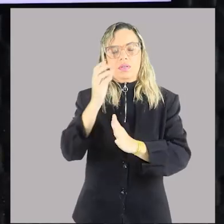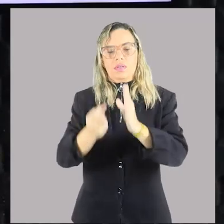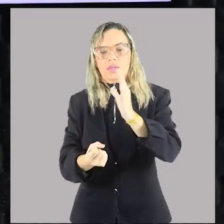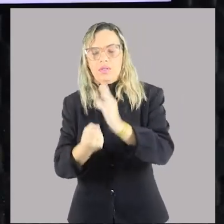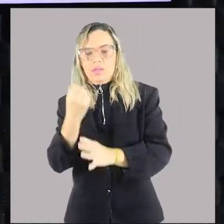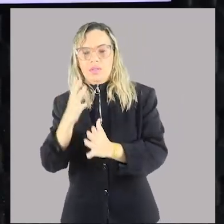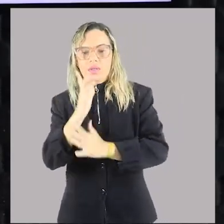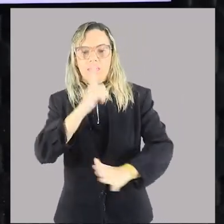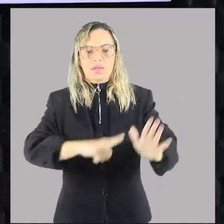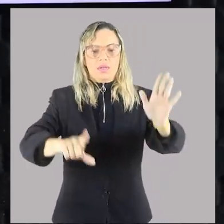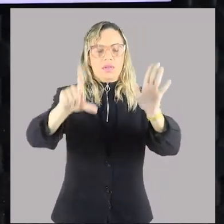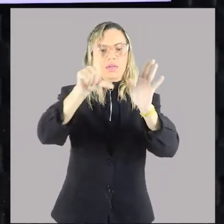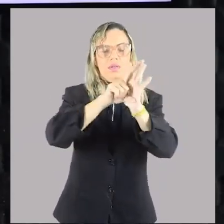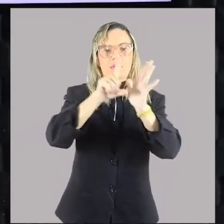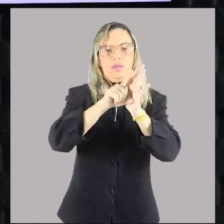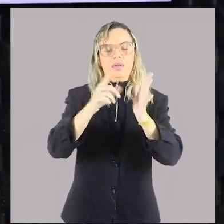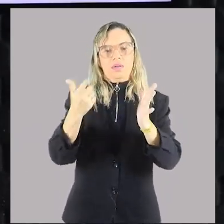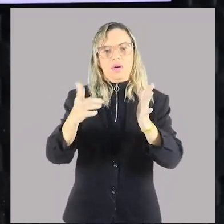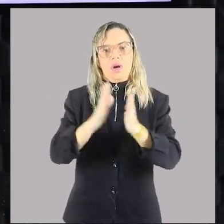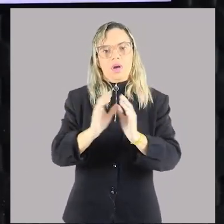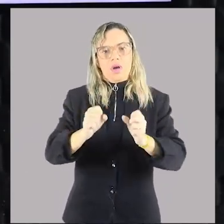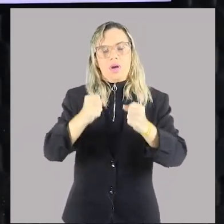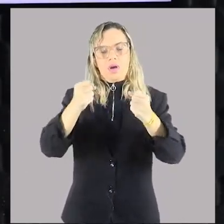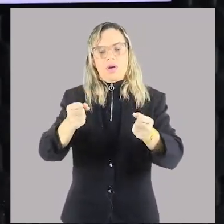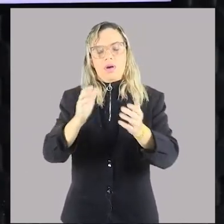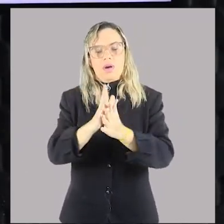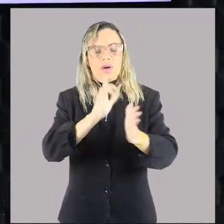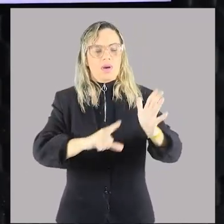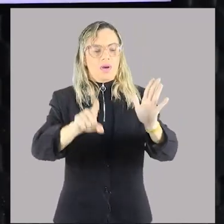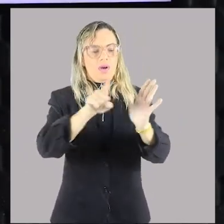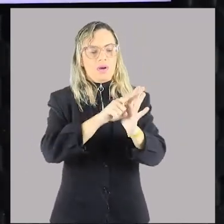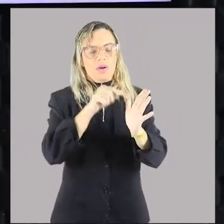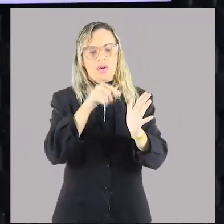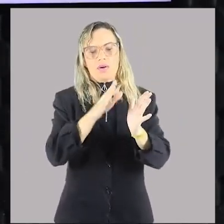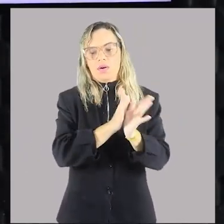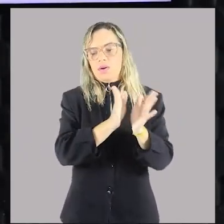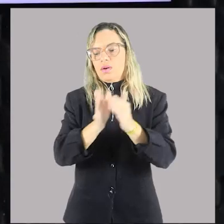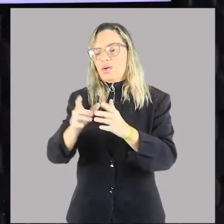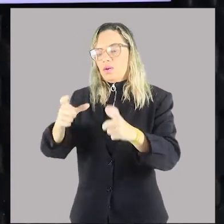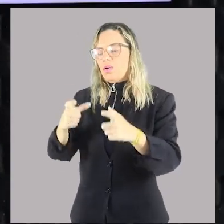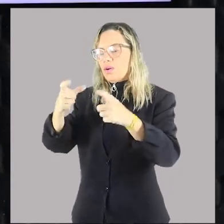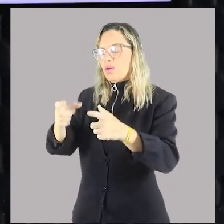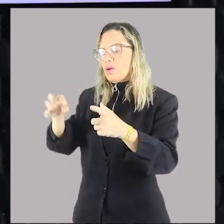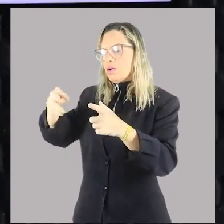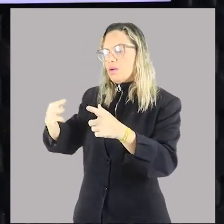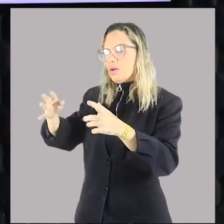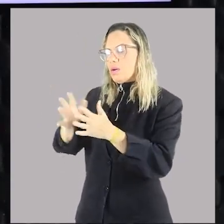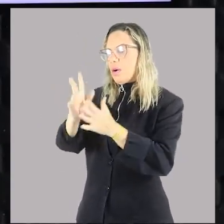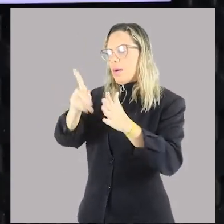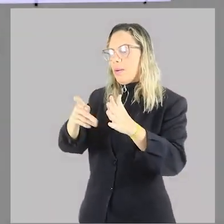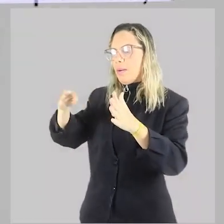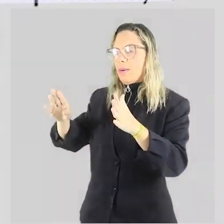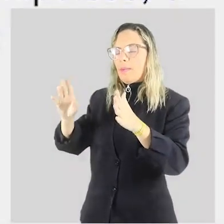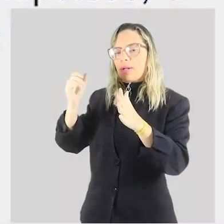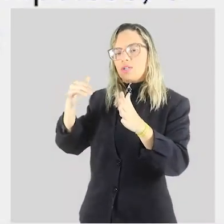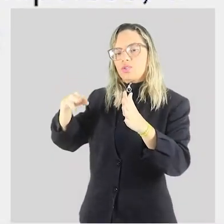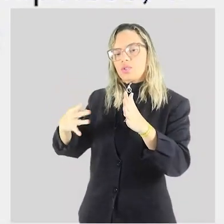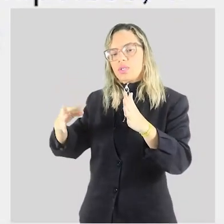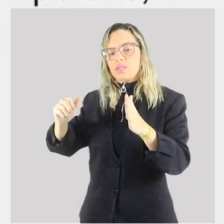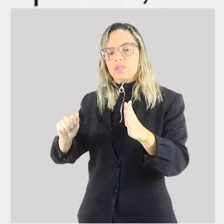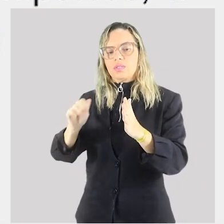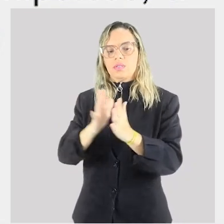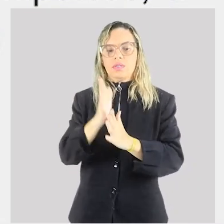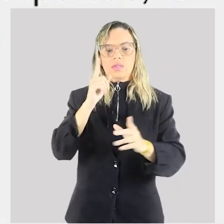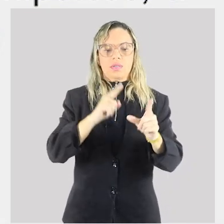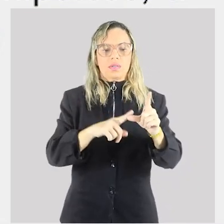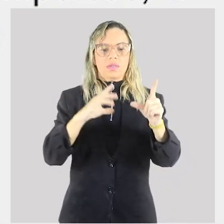através de lei ou ser autorizado através de lei para criar os entes da administração pública indireta. Quando a